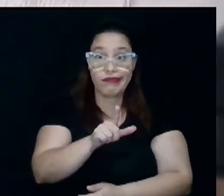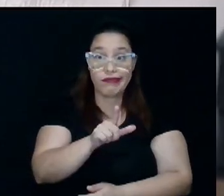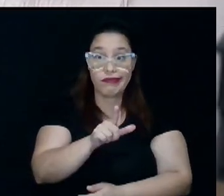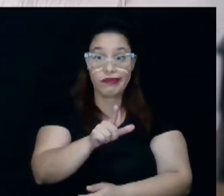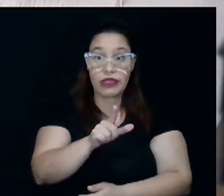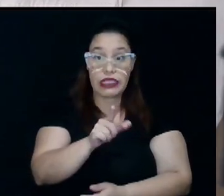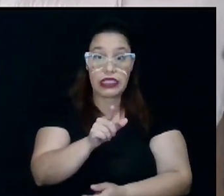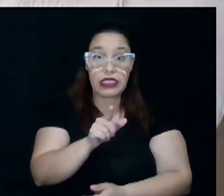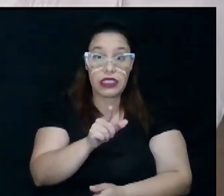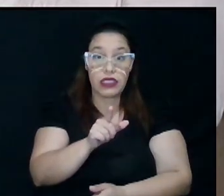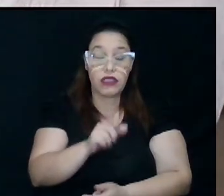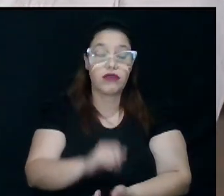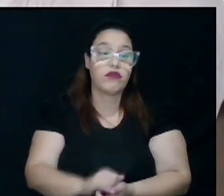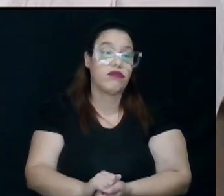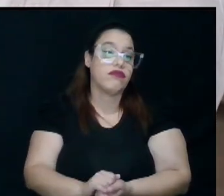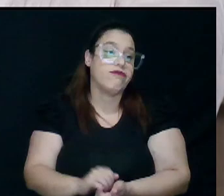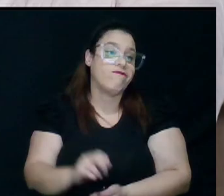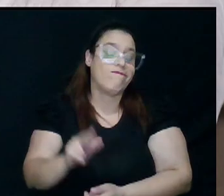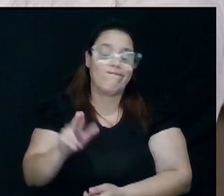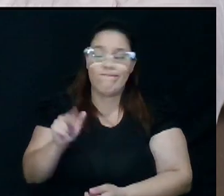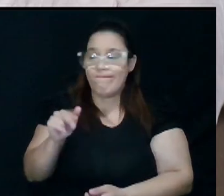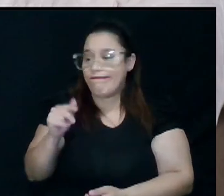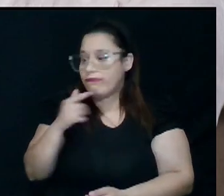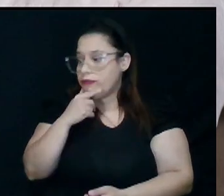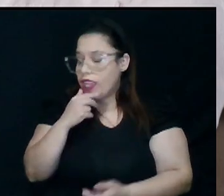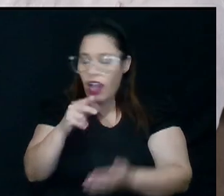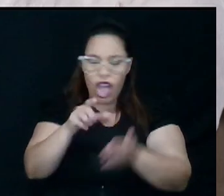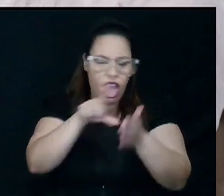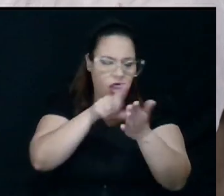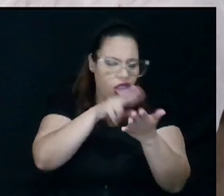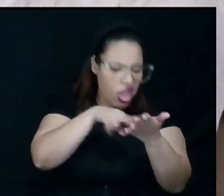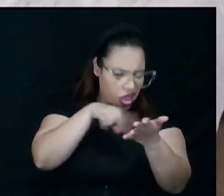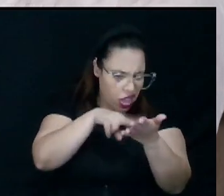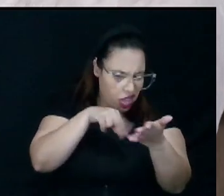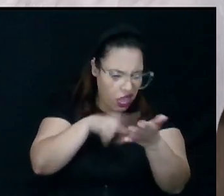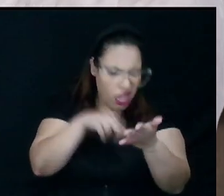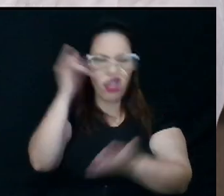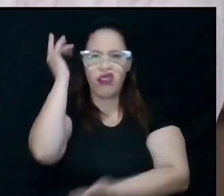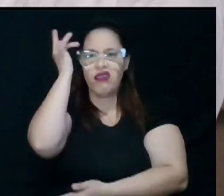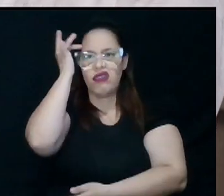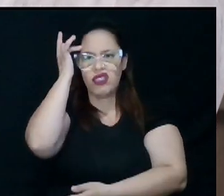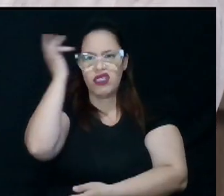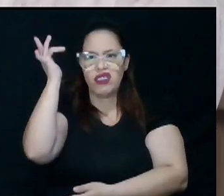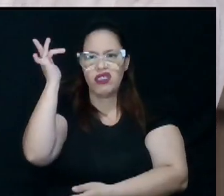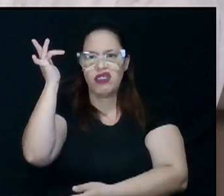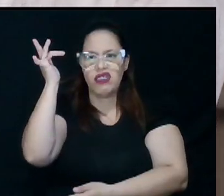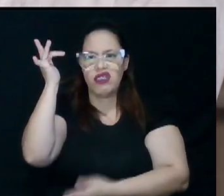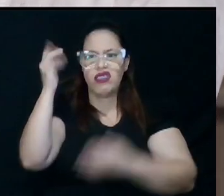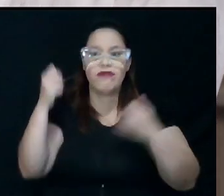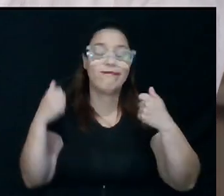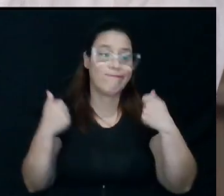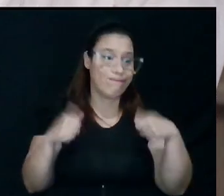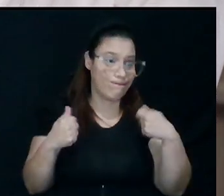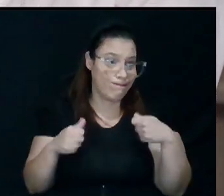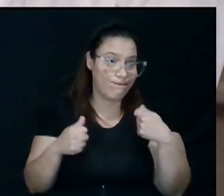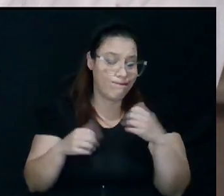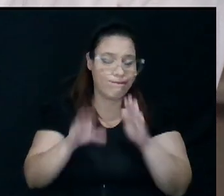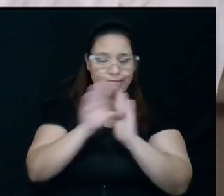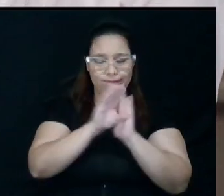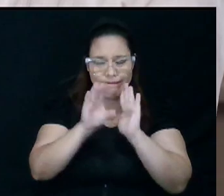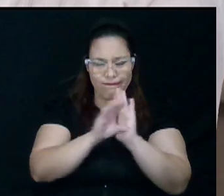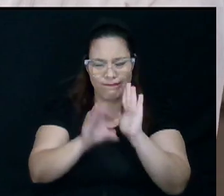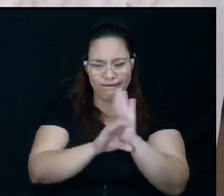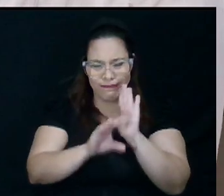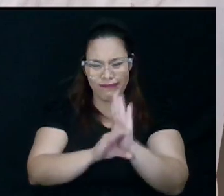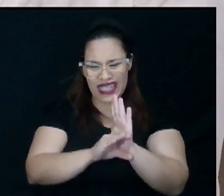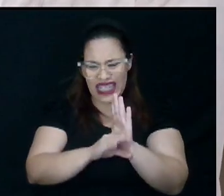real, mas nem sempre a leitura dela é fácil. Ela precisa de alguns pré-requisitos que começam a ter